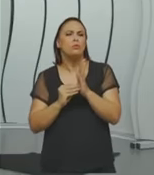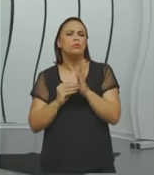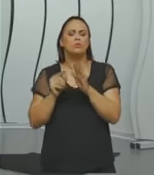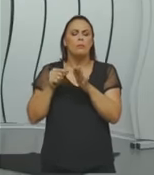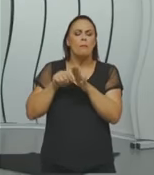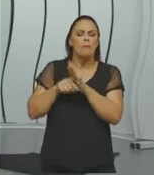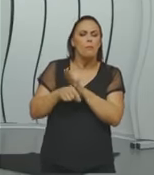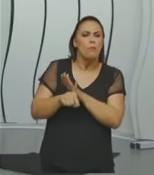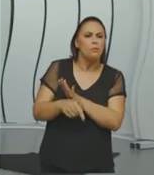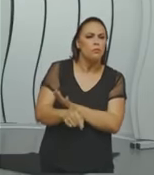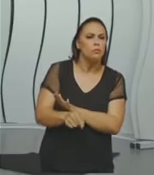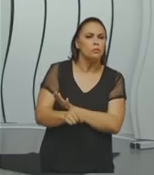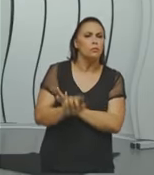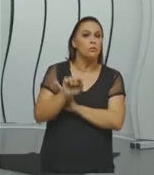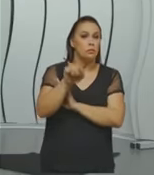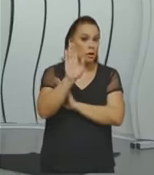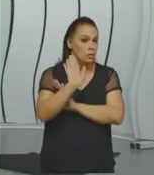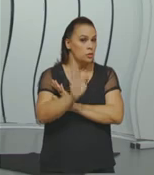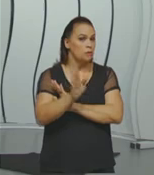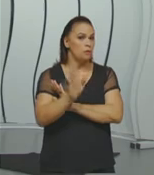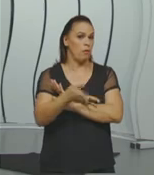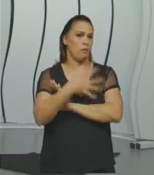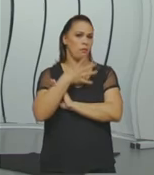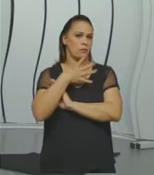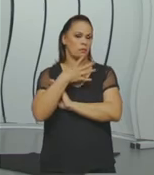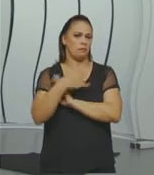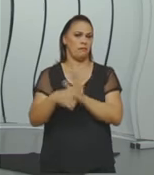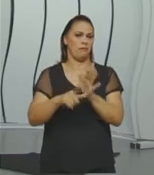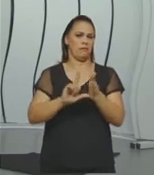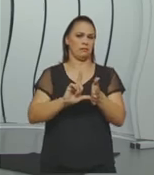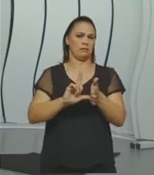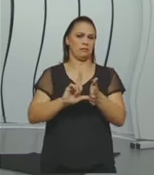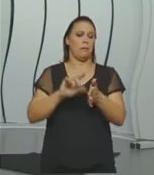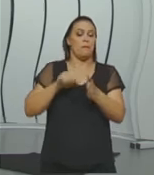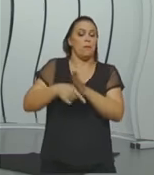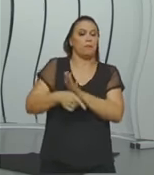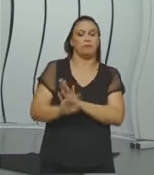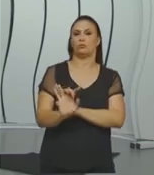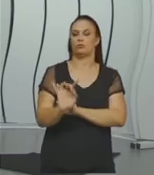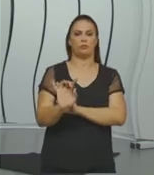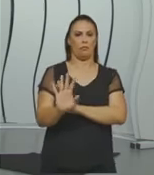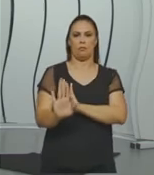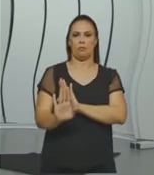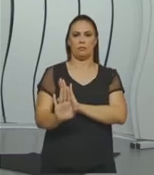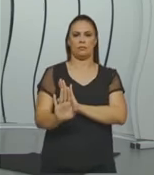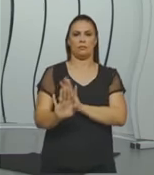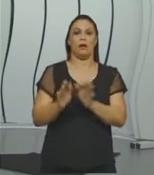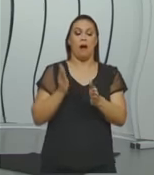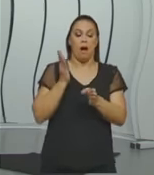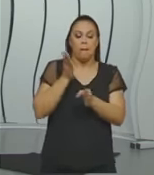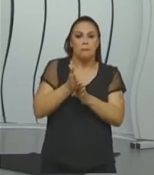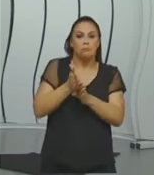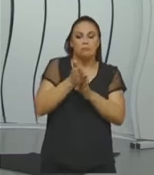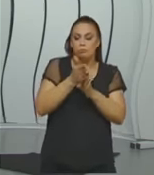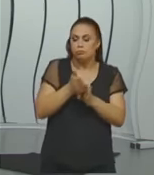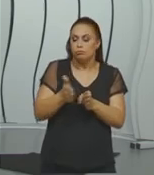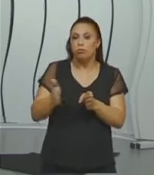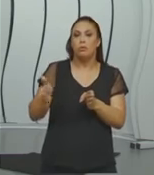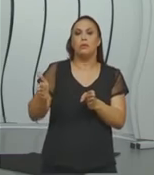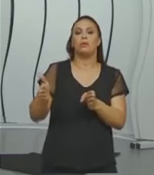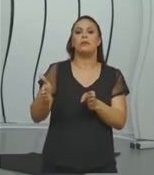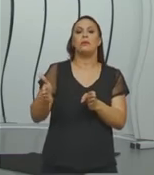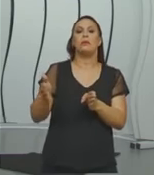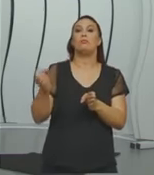já tinham uma noção, mas agora então nós vamos falar de uma novidade, a